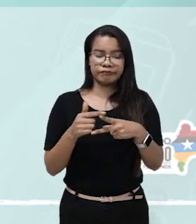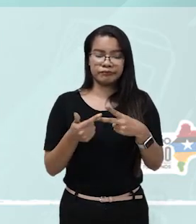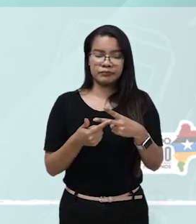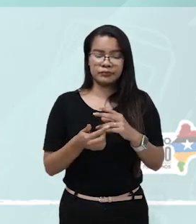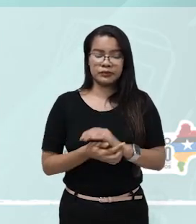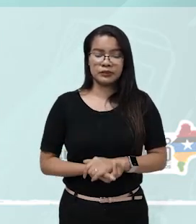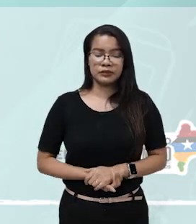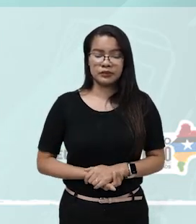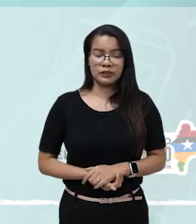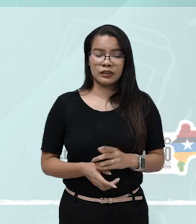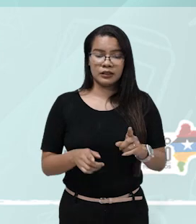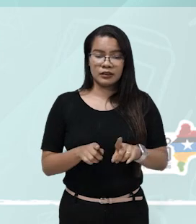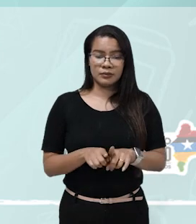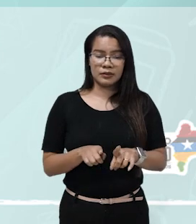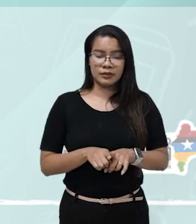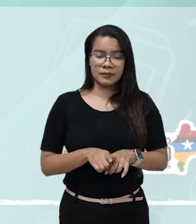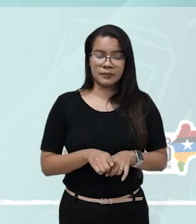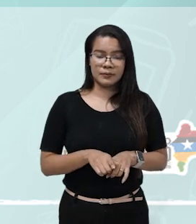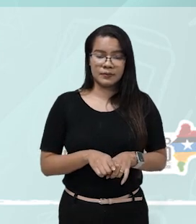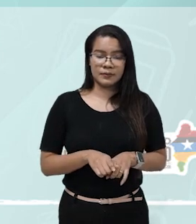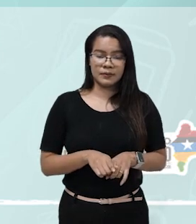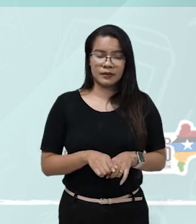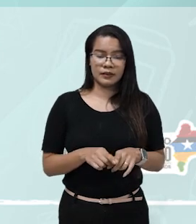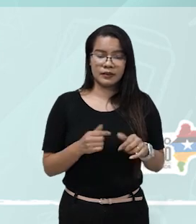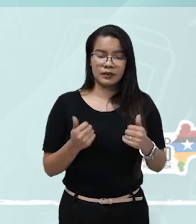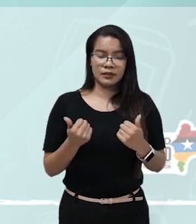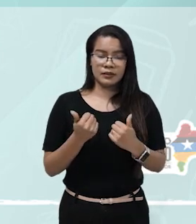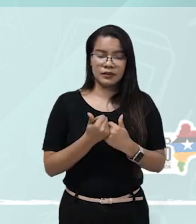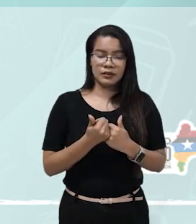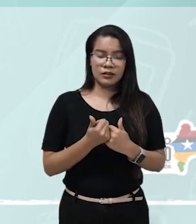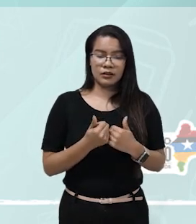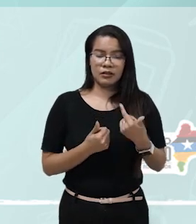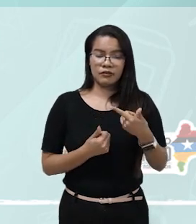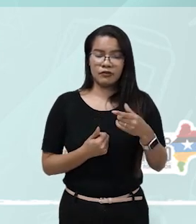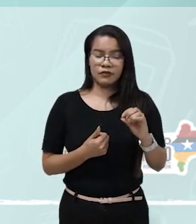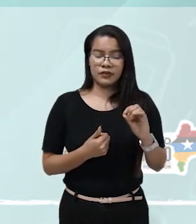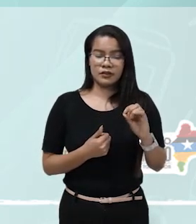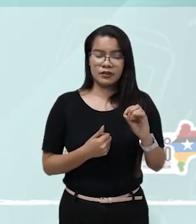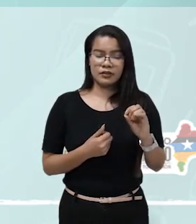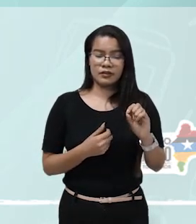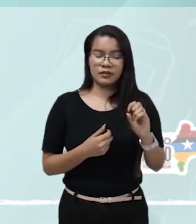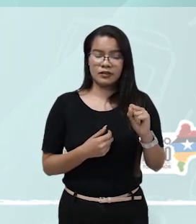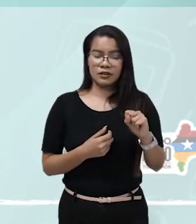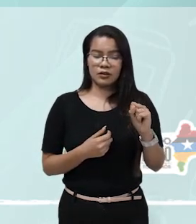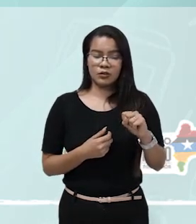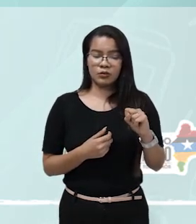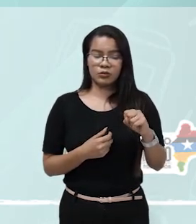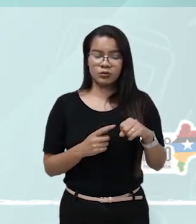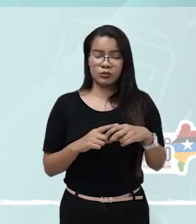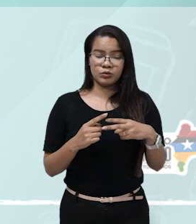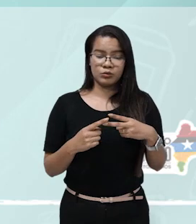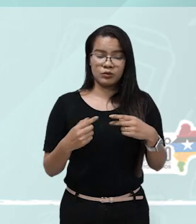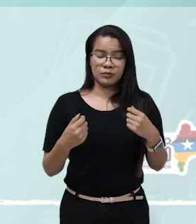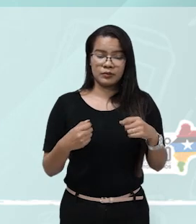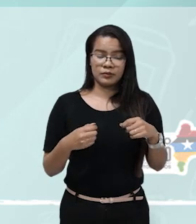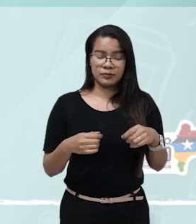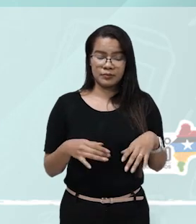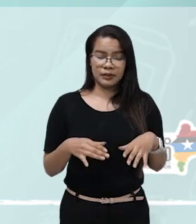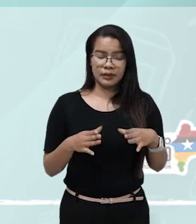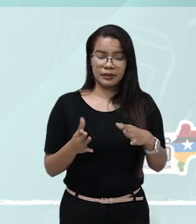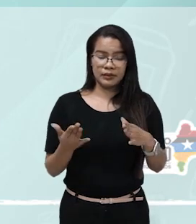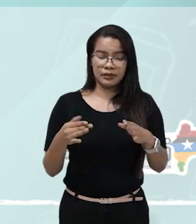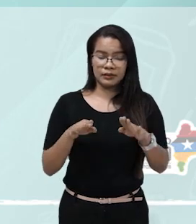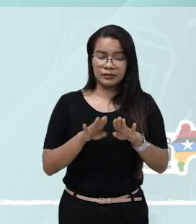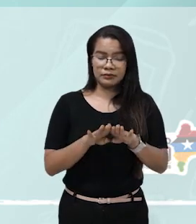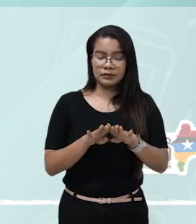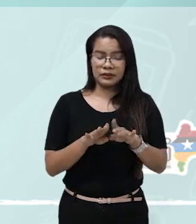obrigatoriamente. Transferência sobre plataforma. Aqui eles fazem um teste de 20 segundos. São 2 plataformas. O indivíduo tem que pegar a plataforma. Aqui do ladinho